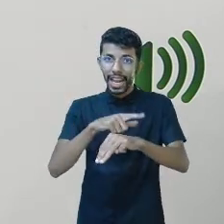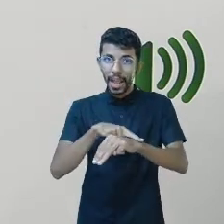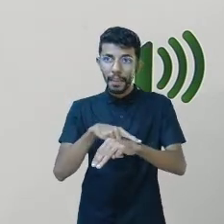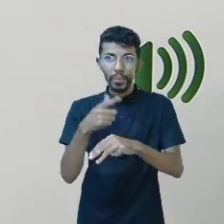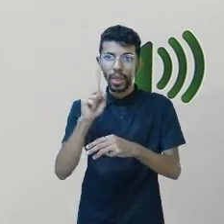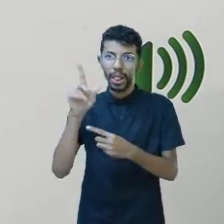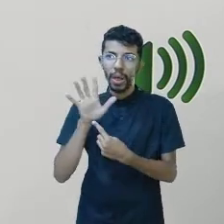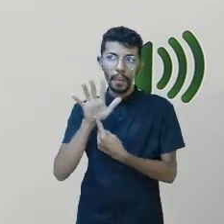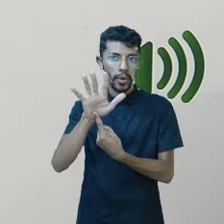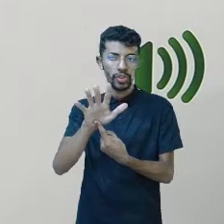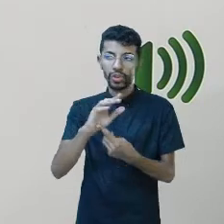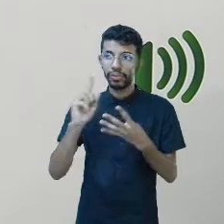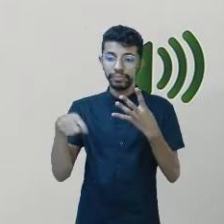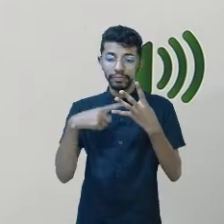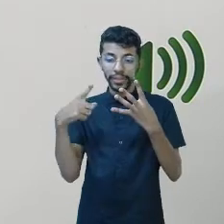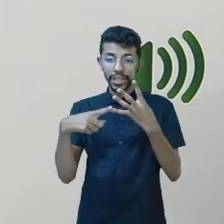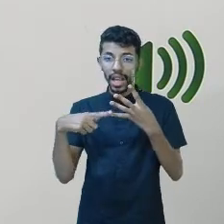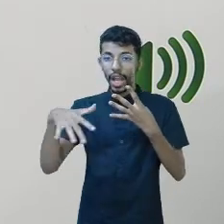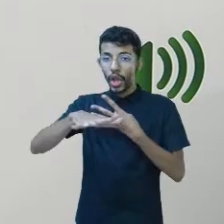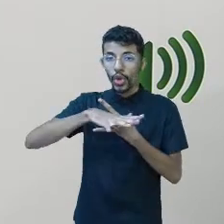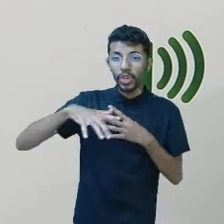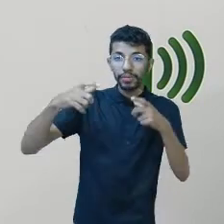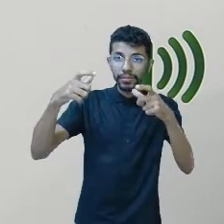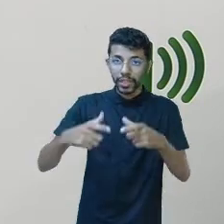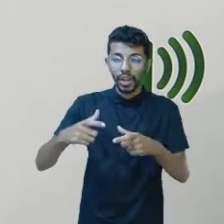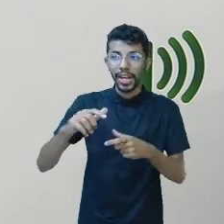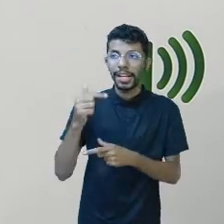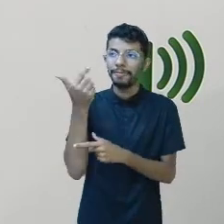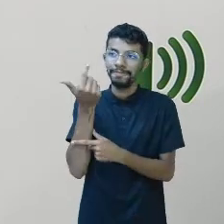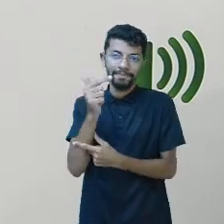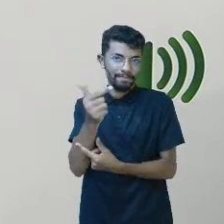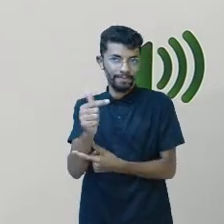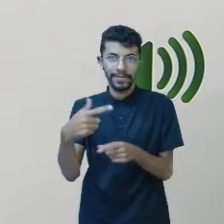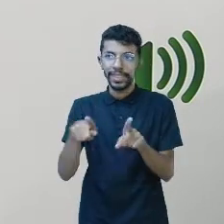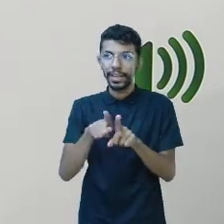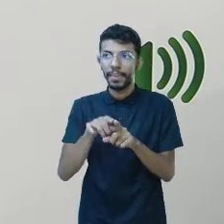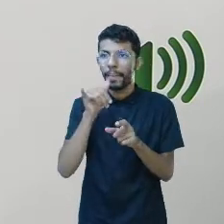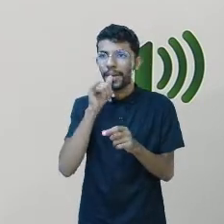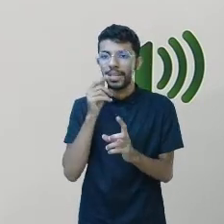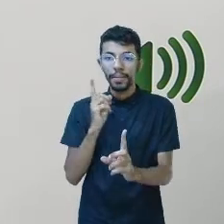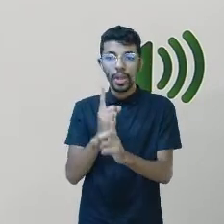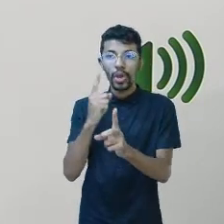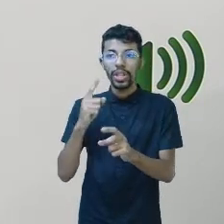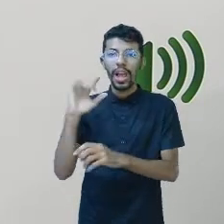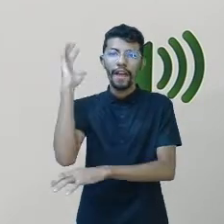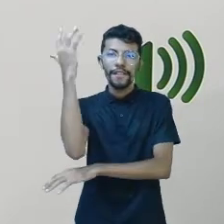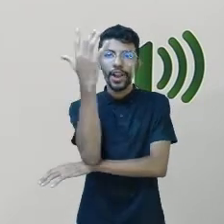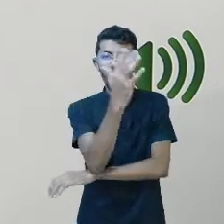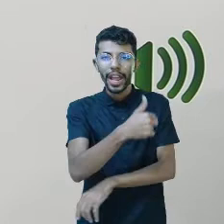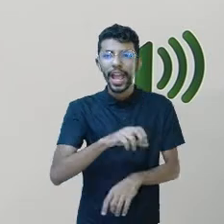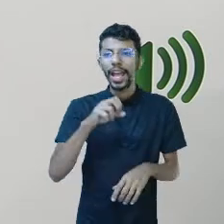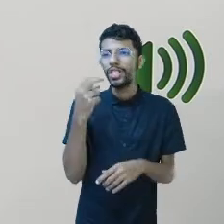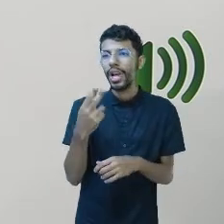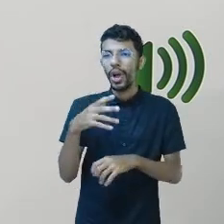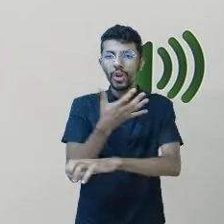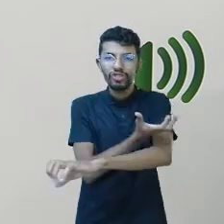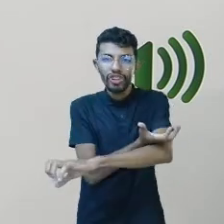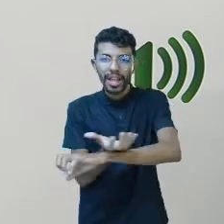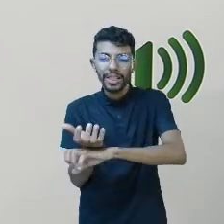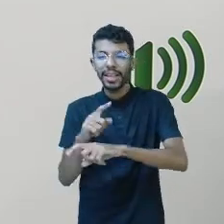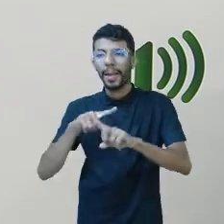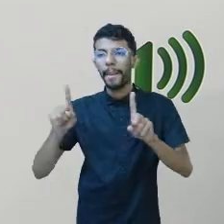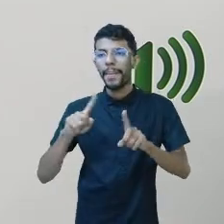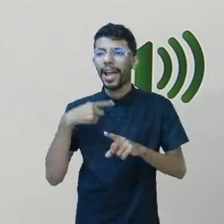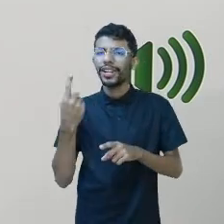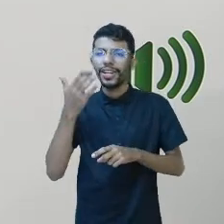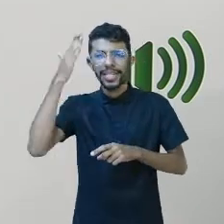está explícito, ou seja, não está dizendo assim, se encontraram na floresta, se encontraram no jardim. Mas a gente sabe que as formigas mais ou menos se